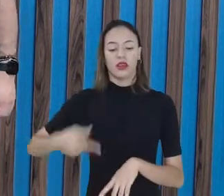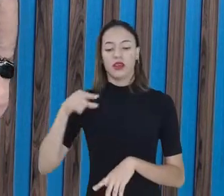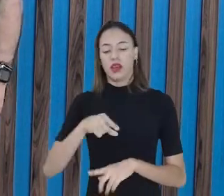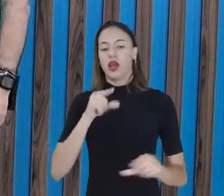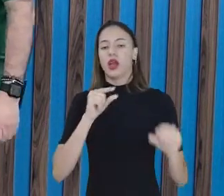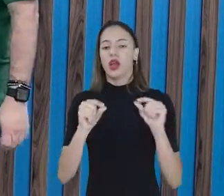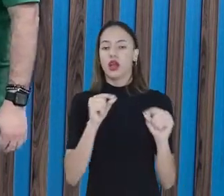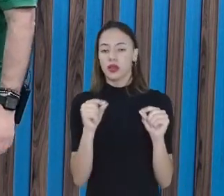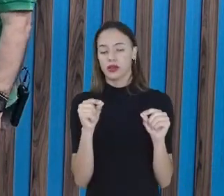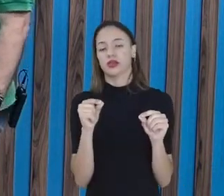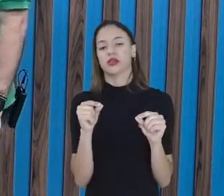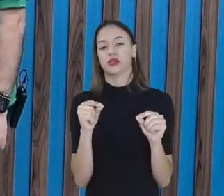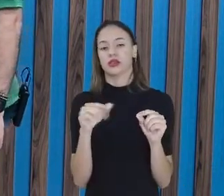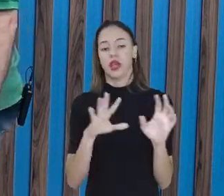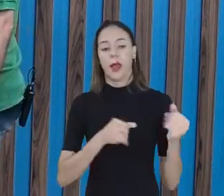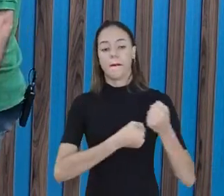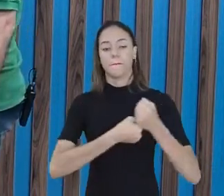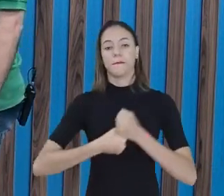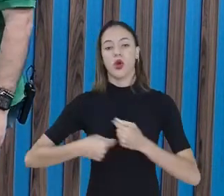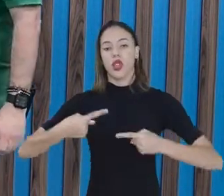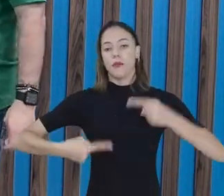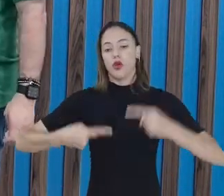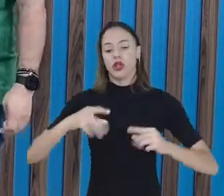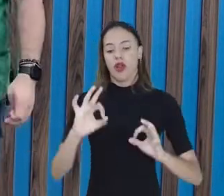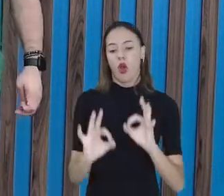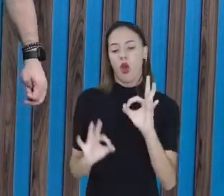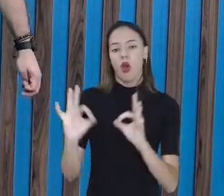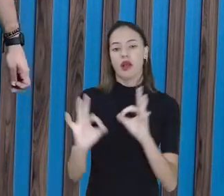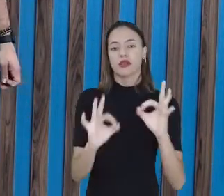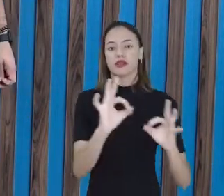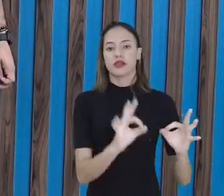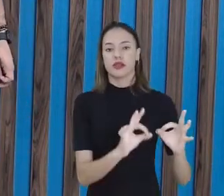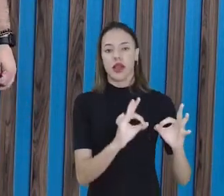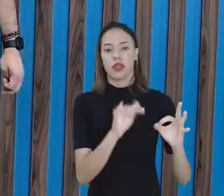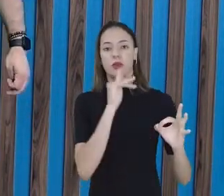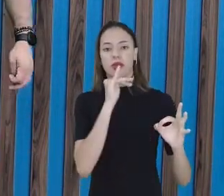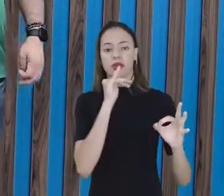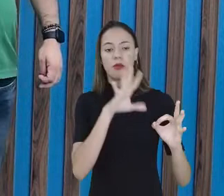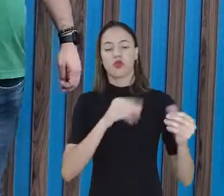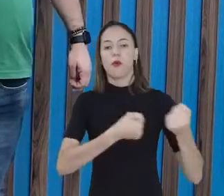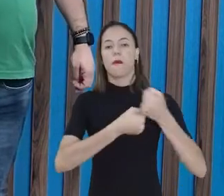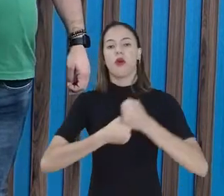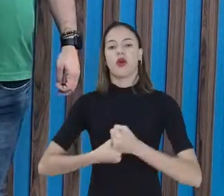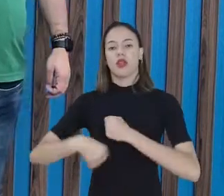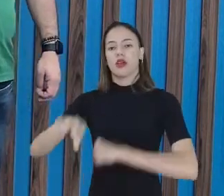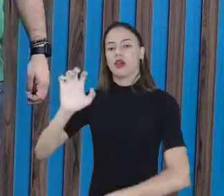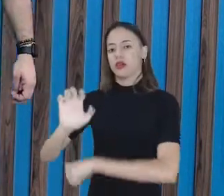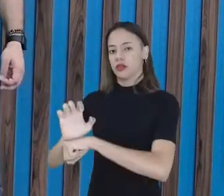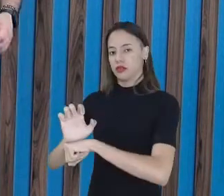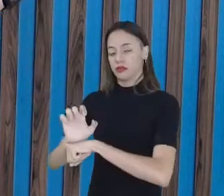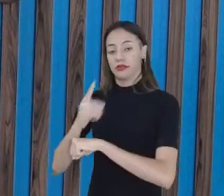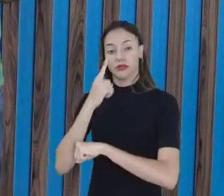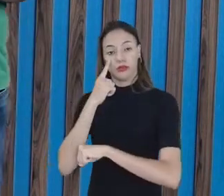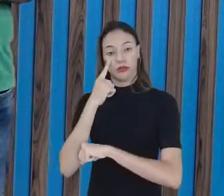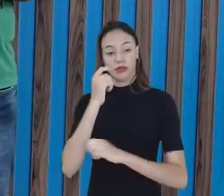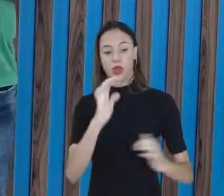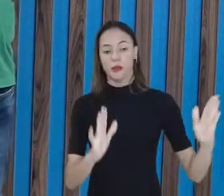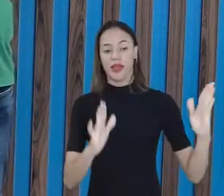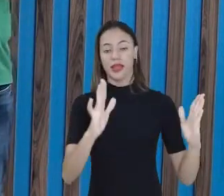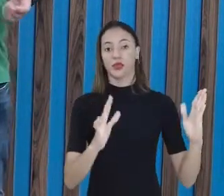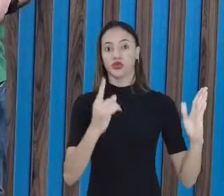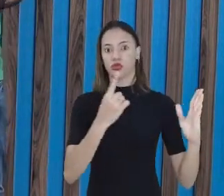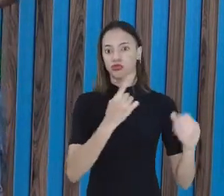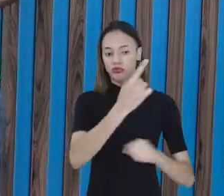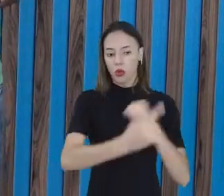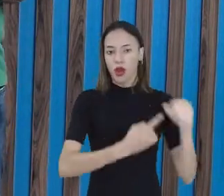pelos quais o poder político é distribuído entre os poderes do Estado. Então ao longo do ano a gente já trabalhou